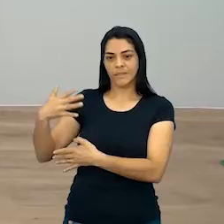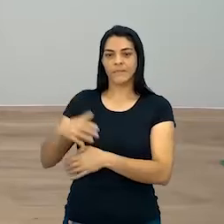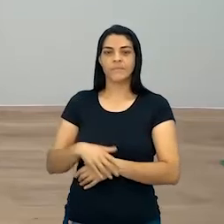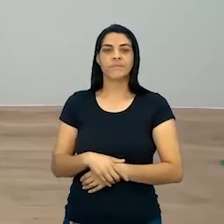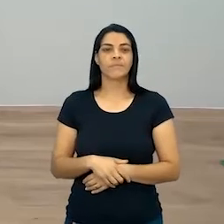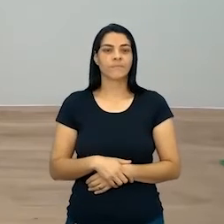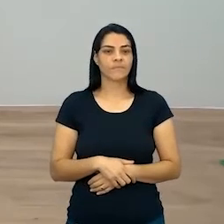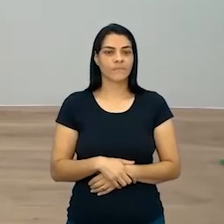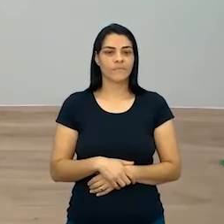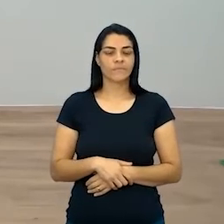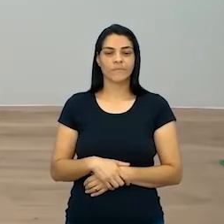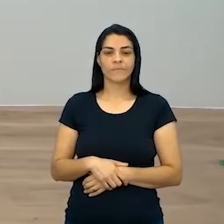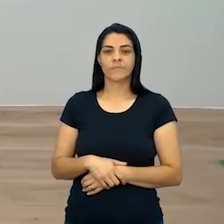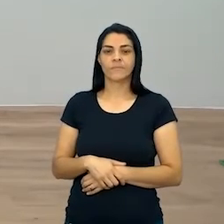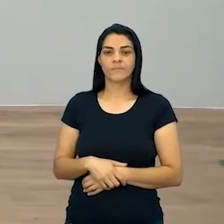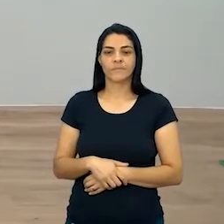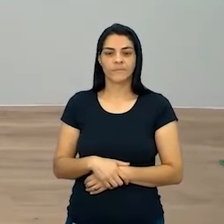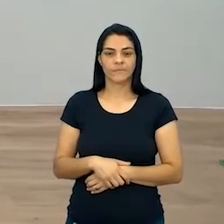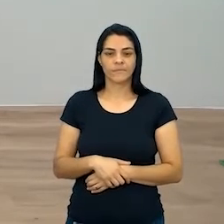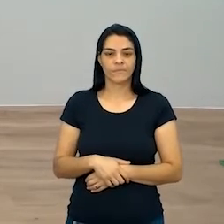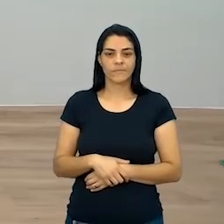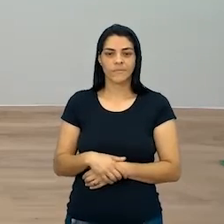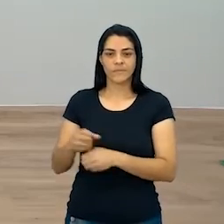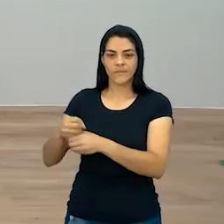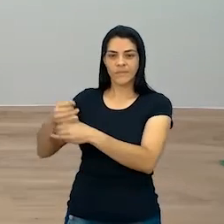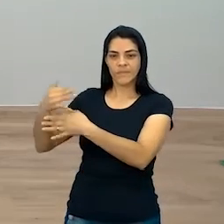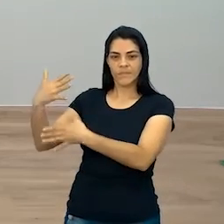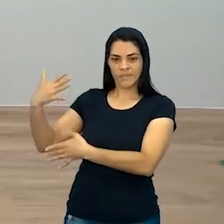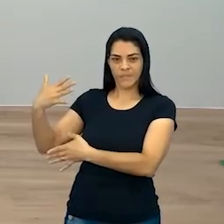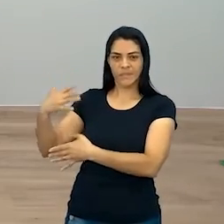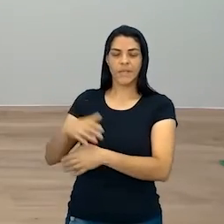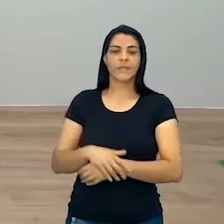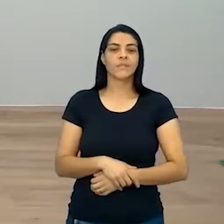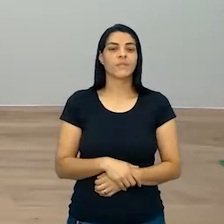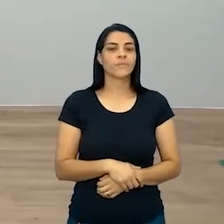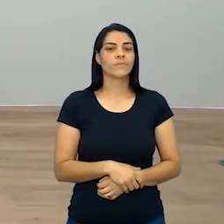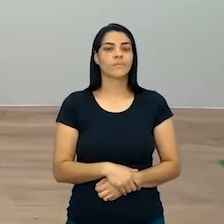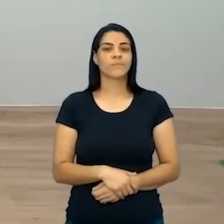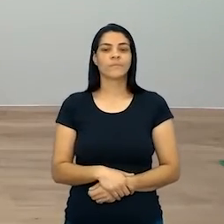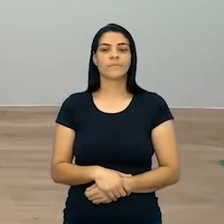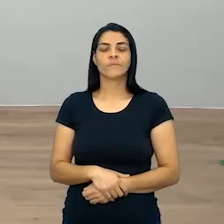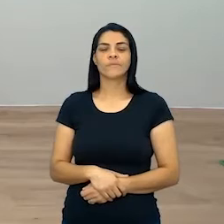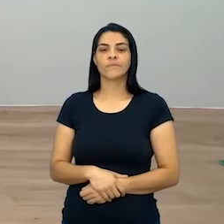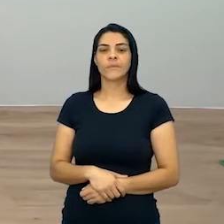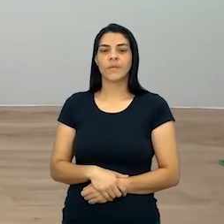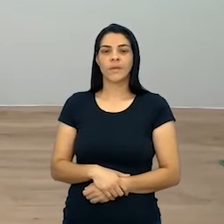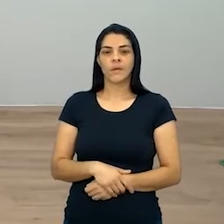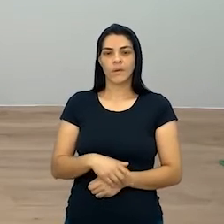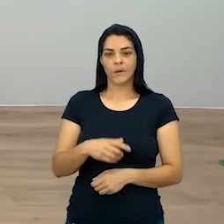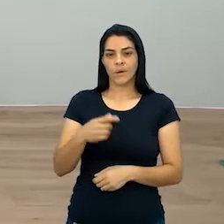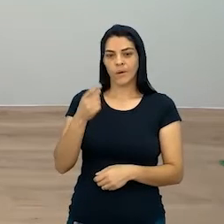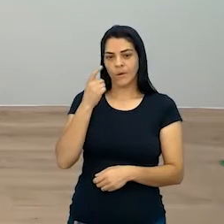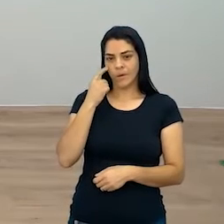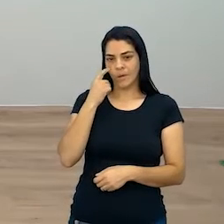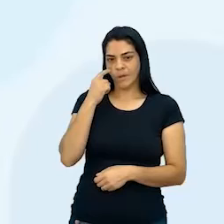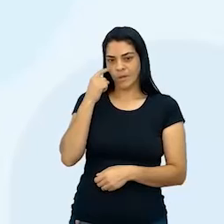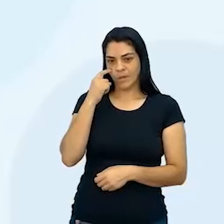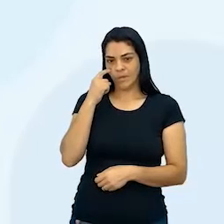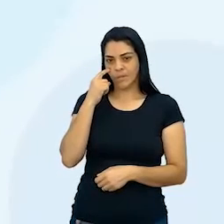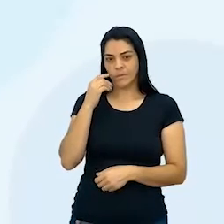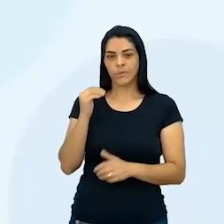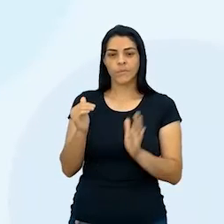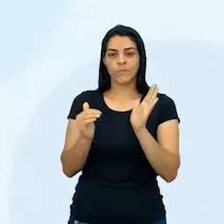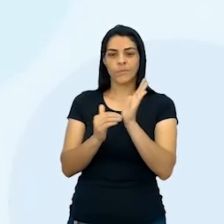Fora esse slide que vocês estão colocando para a gente agora. Olhando aí para o último